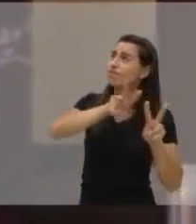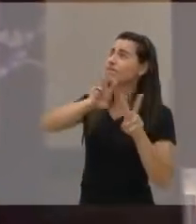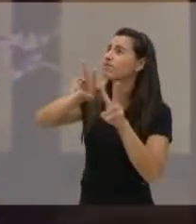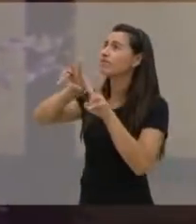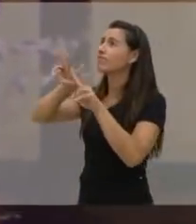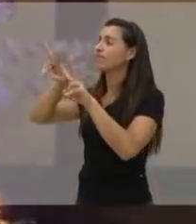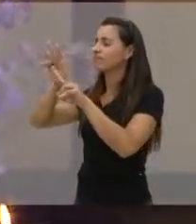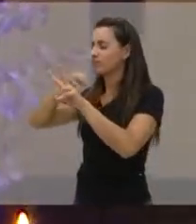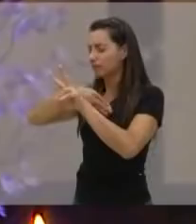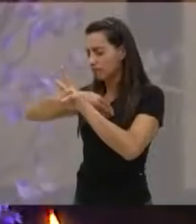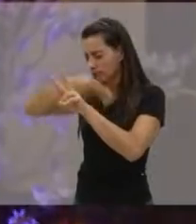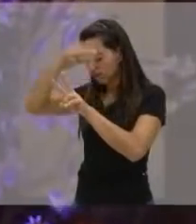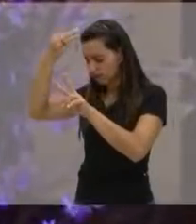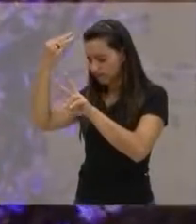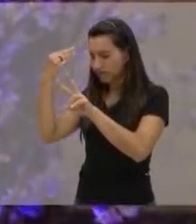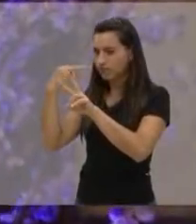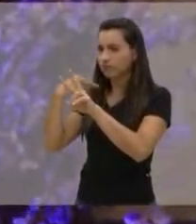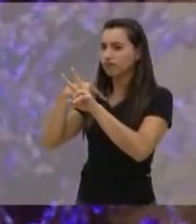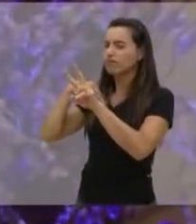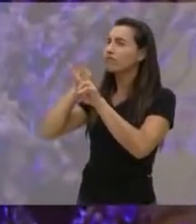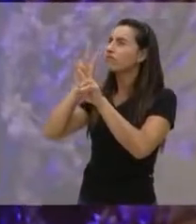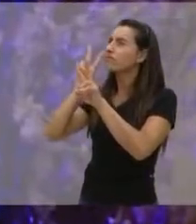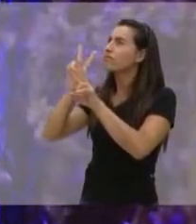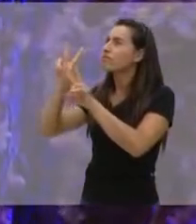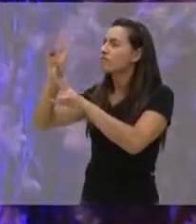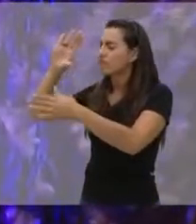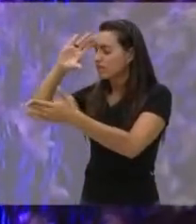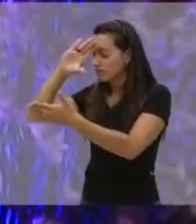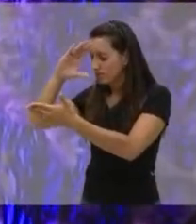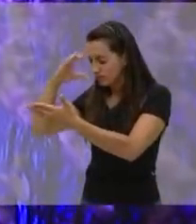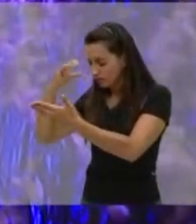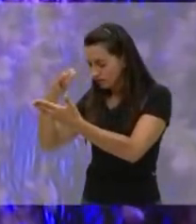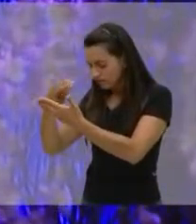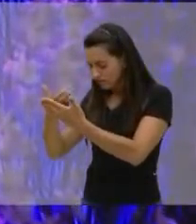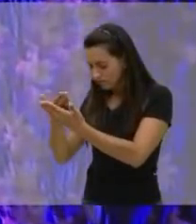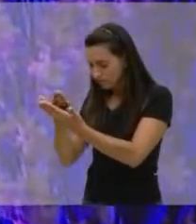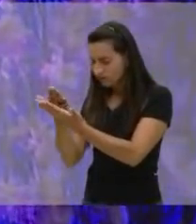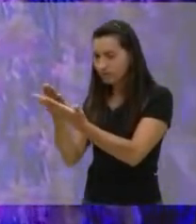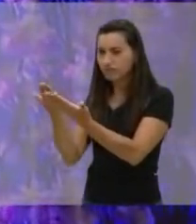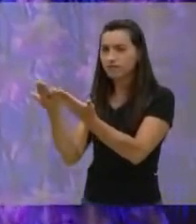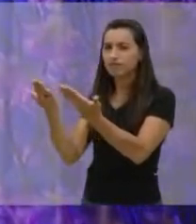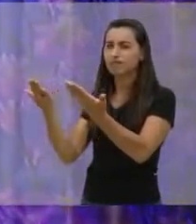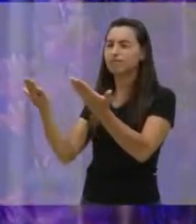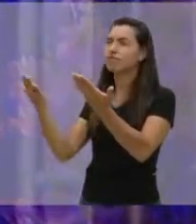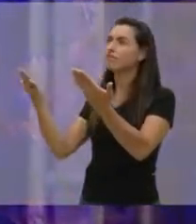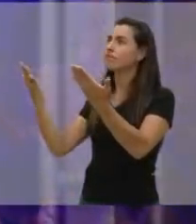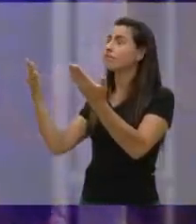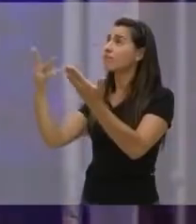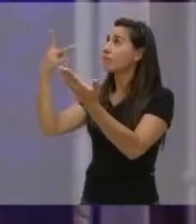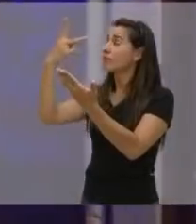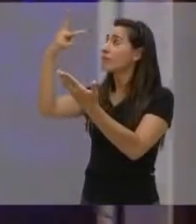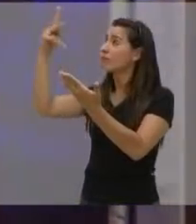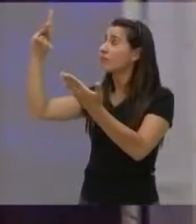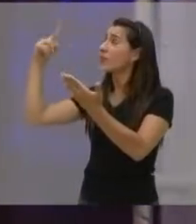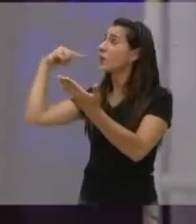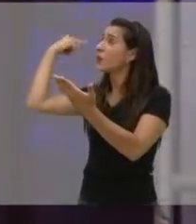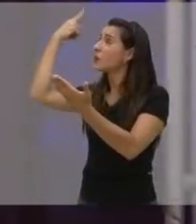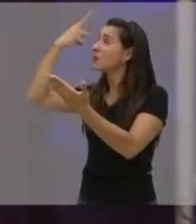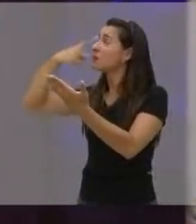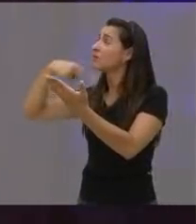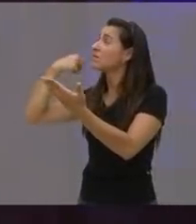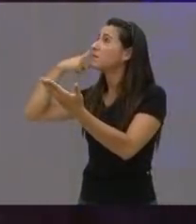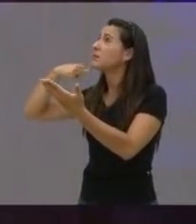voltamos, nosso olhar confiante. Volta para nós, ó